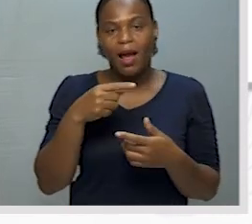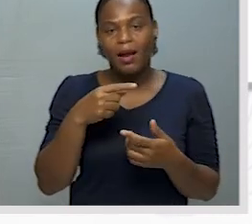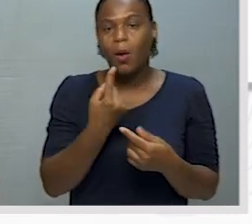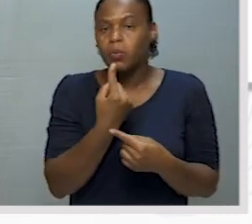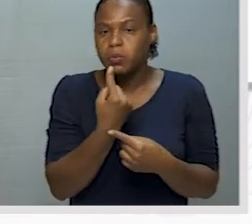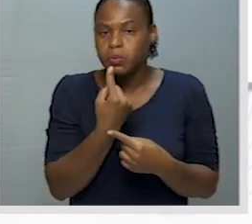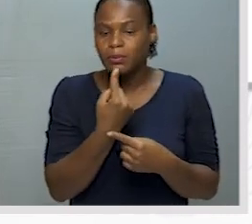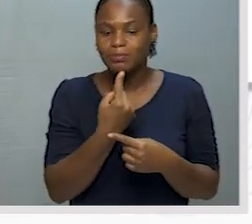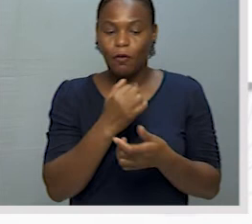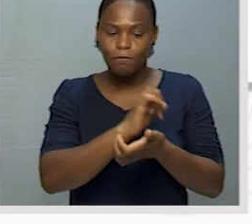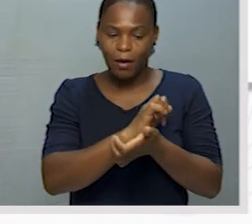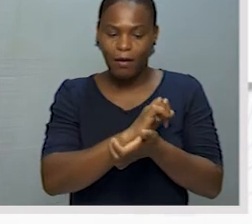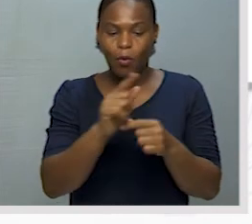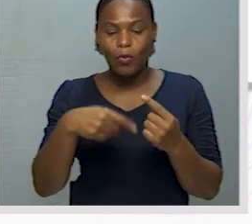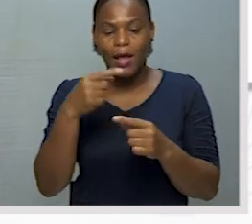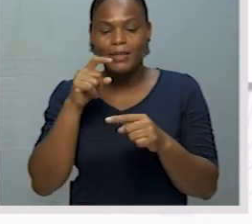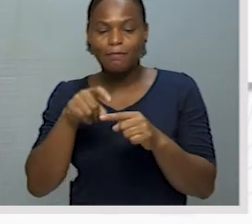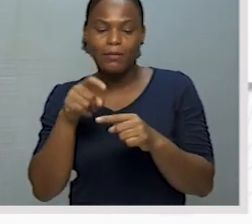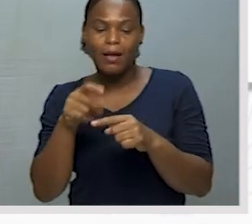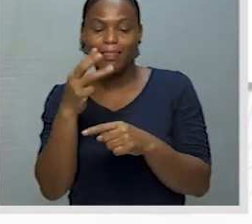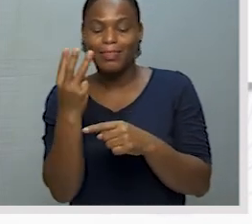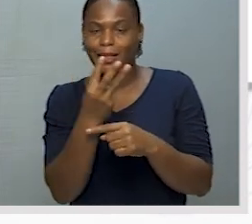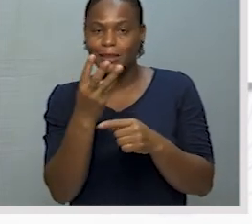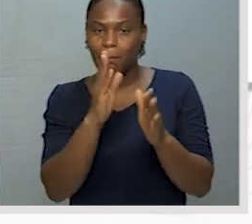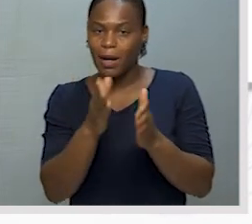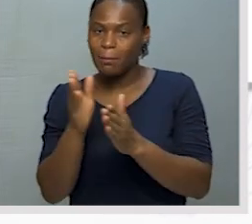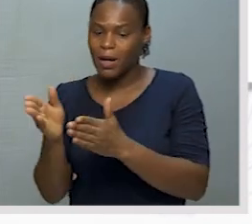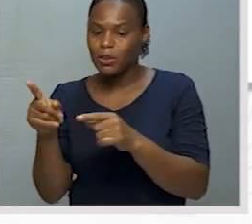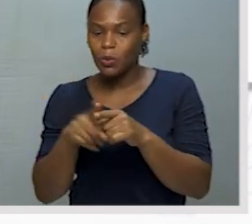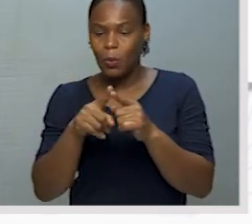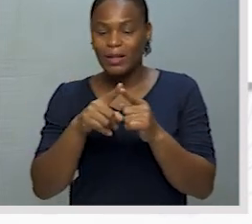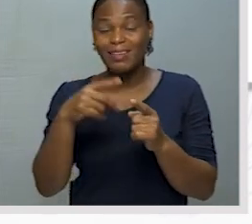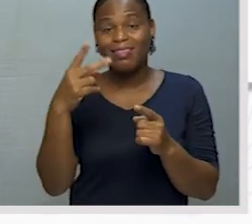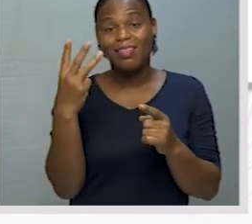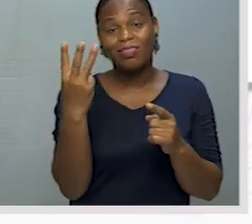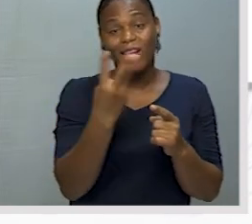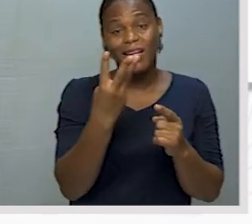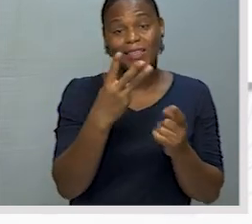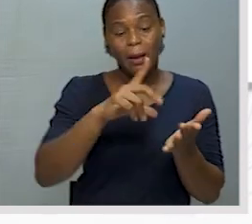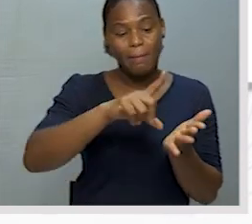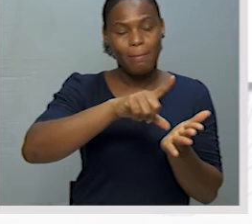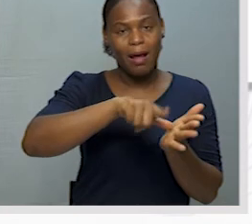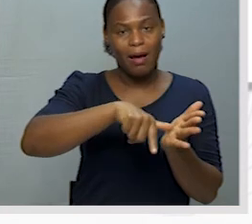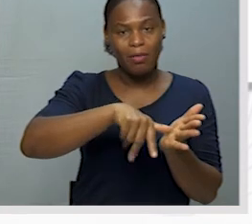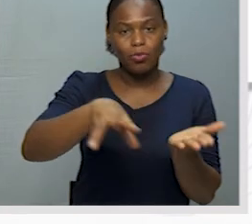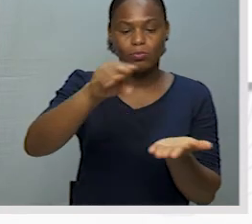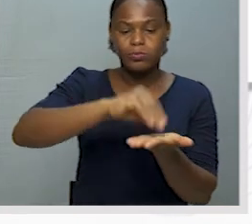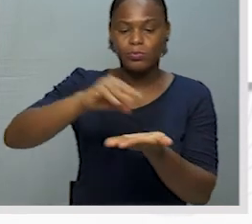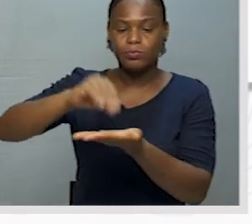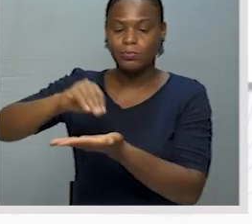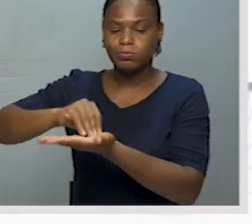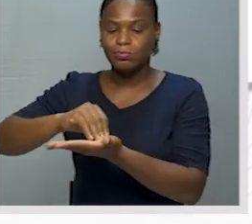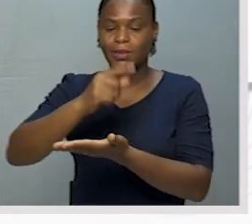partes iguais e colocou-os em 3 pratos. Escreve